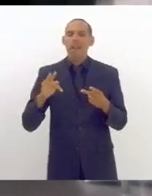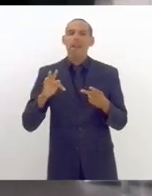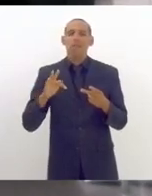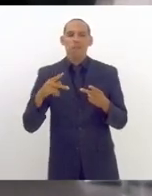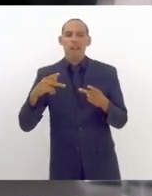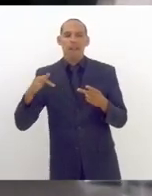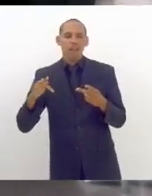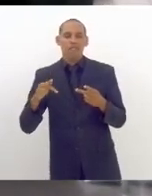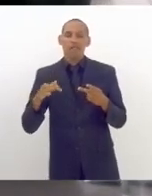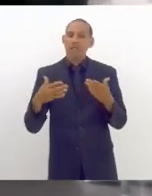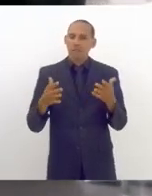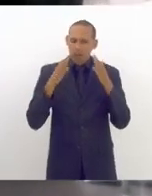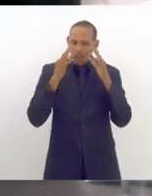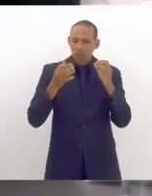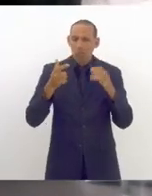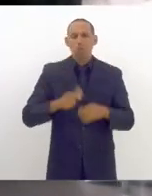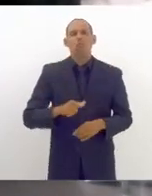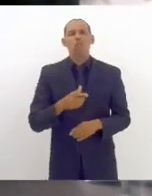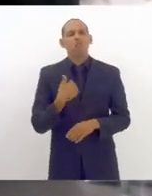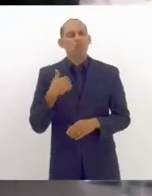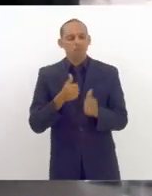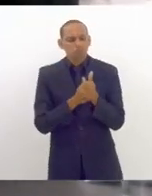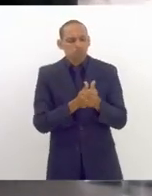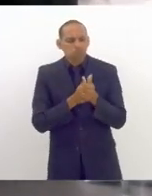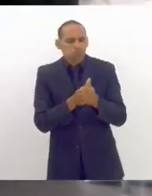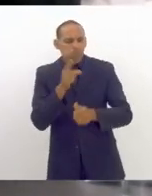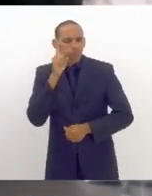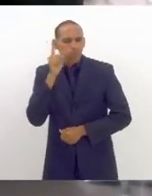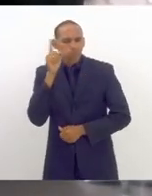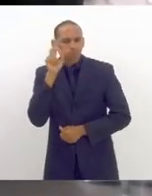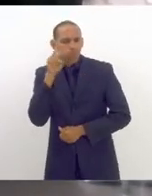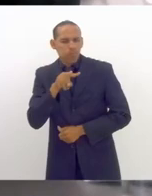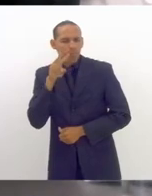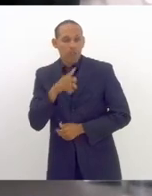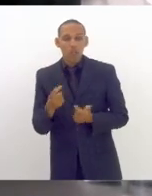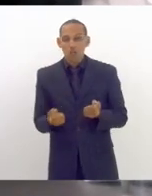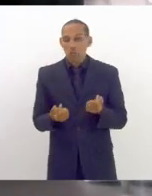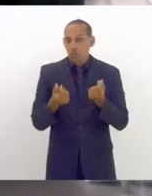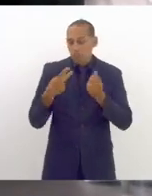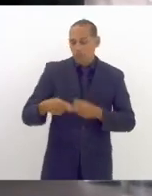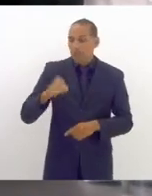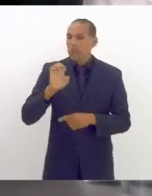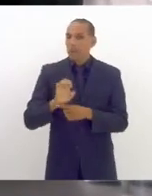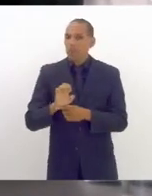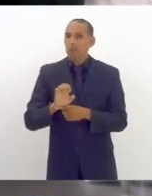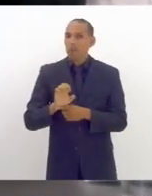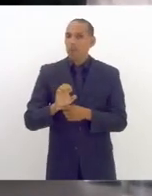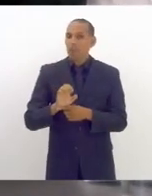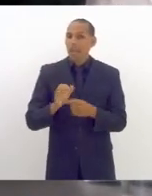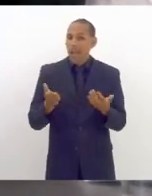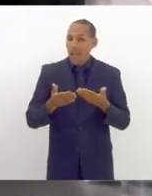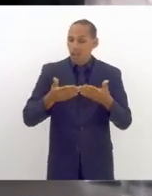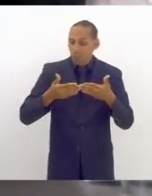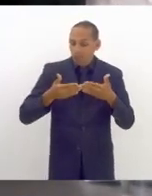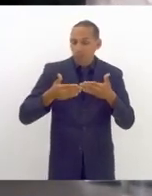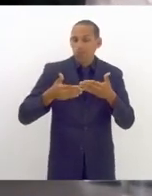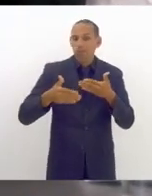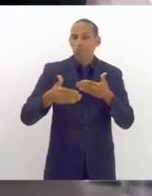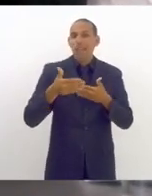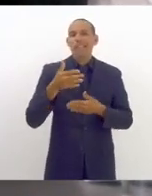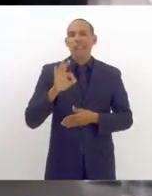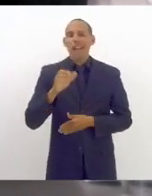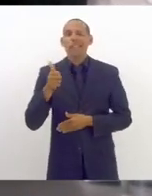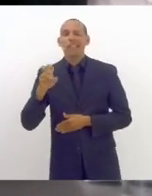excelências volta a dizer eu acompanho diariamente a receita do estado do jeito que vai daqui 10 15 meses